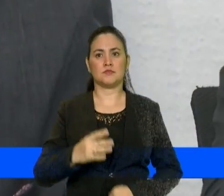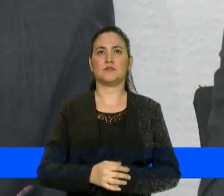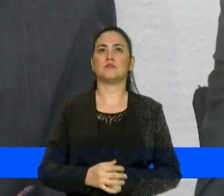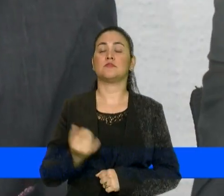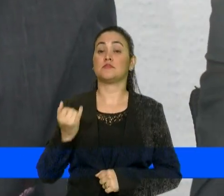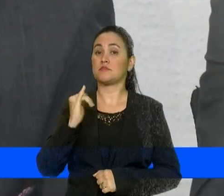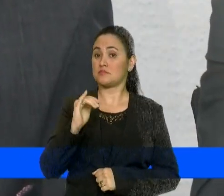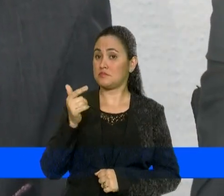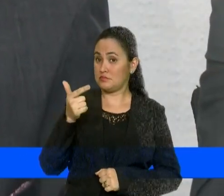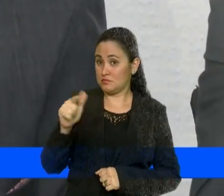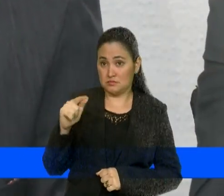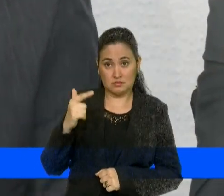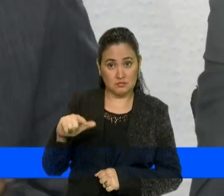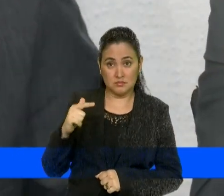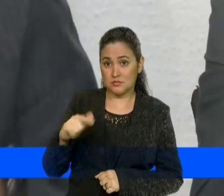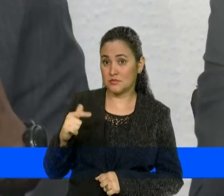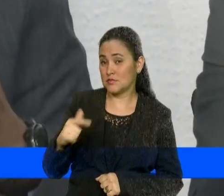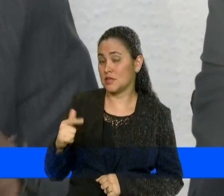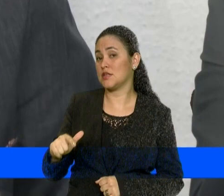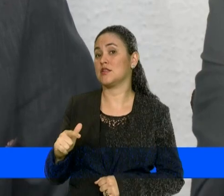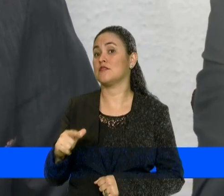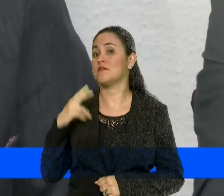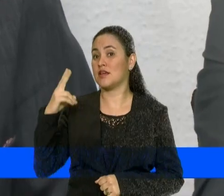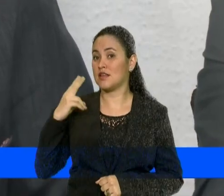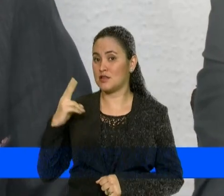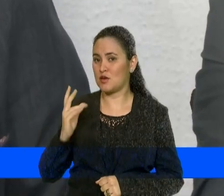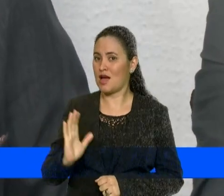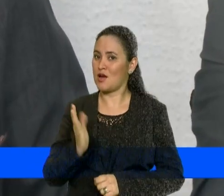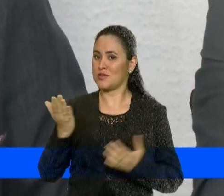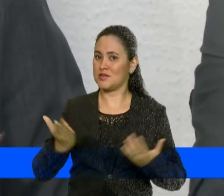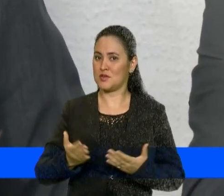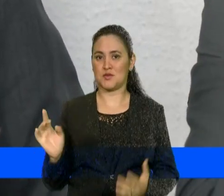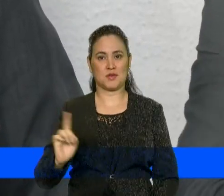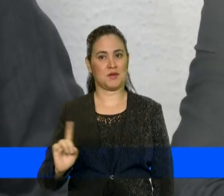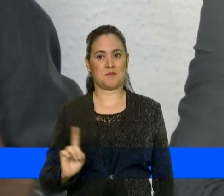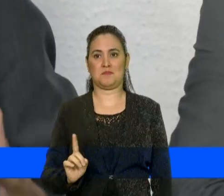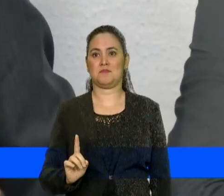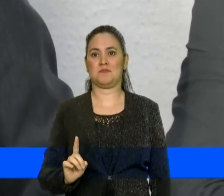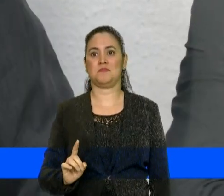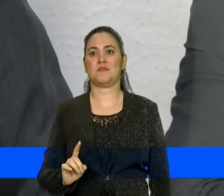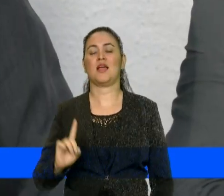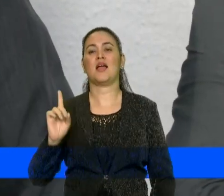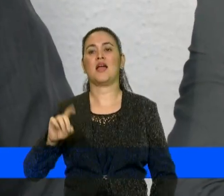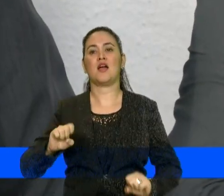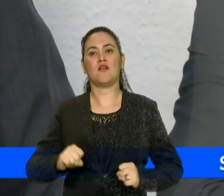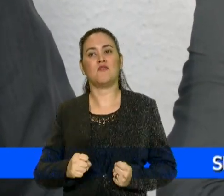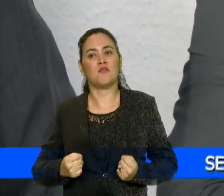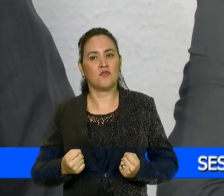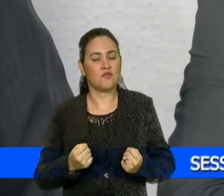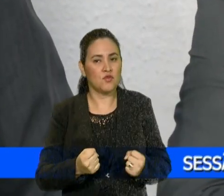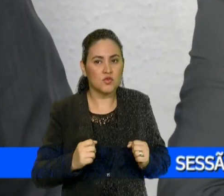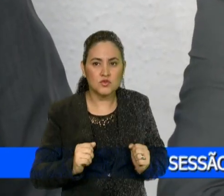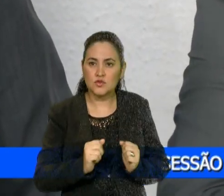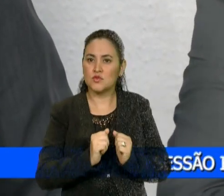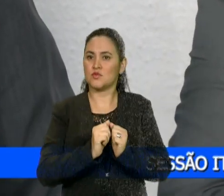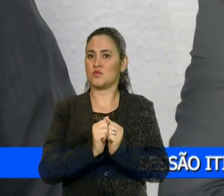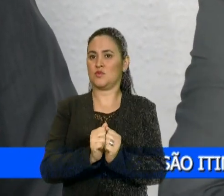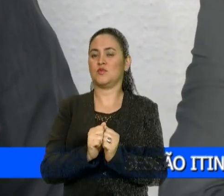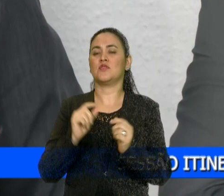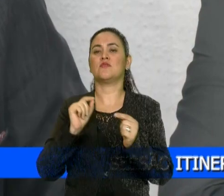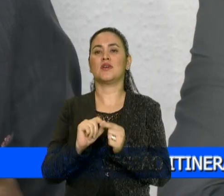também não estaria acontecendo. Uma força-tarefa para levarmos para a população da nossa cidade, do Estado do